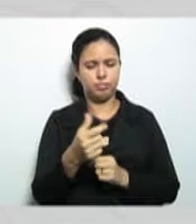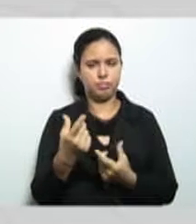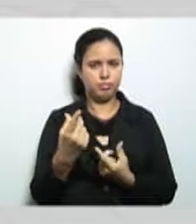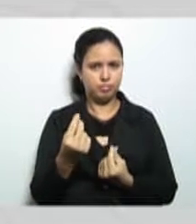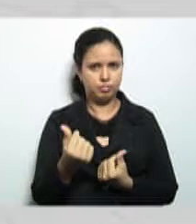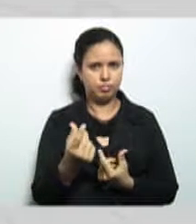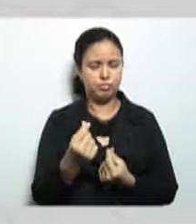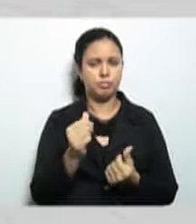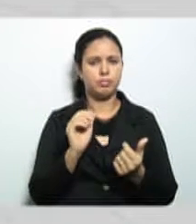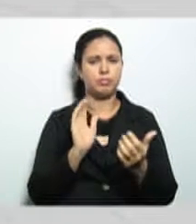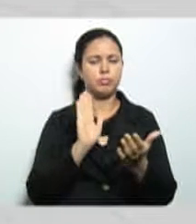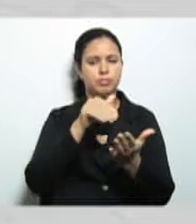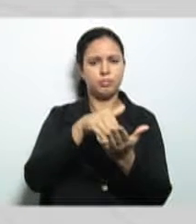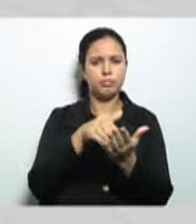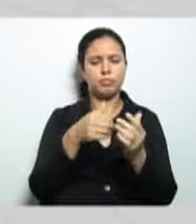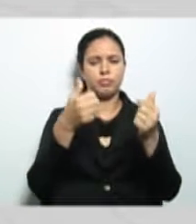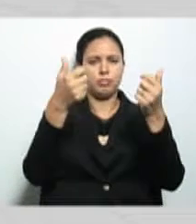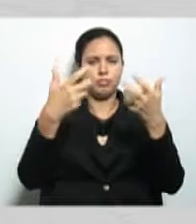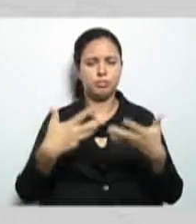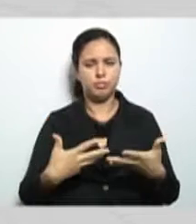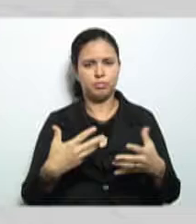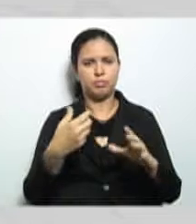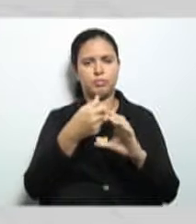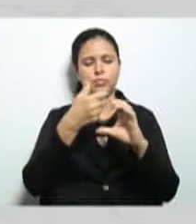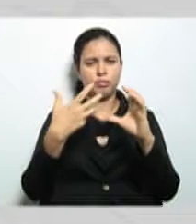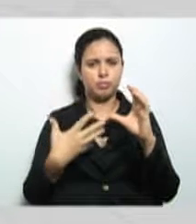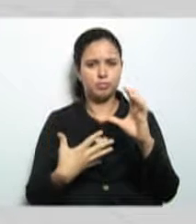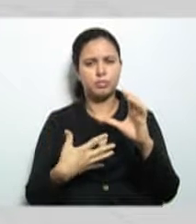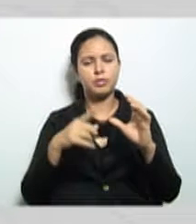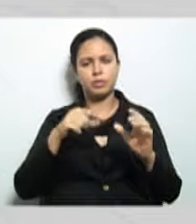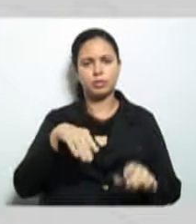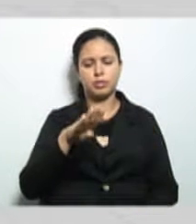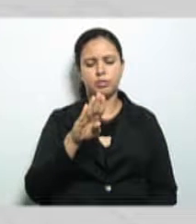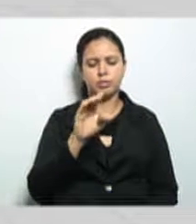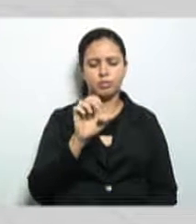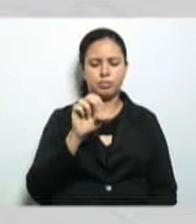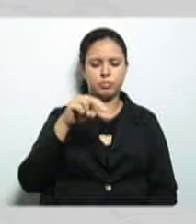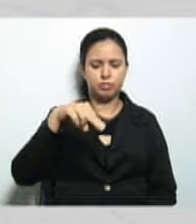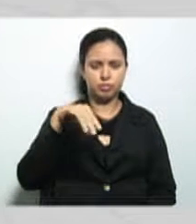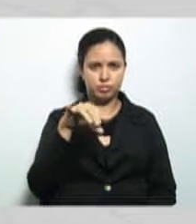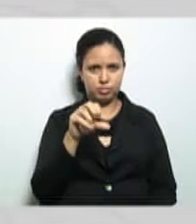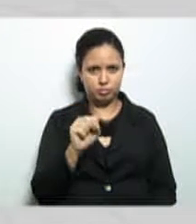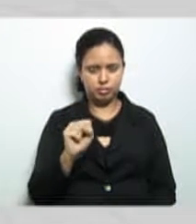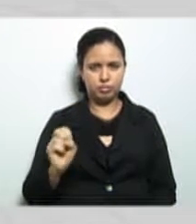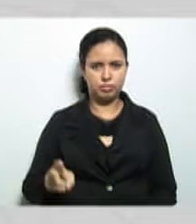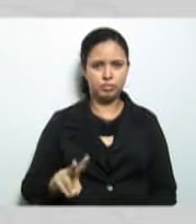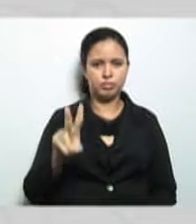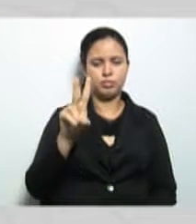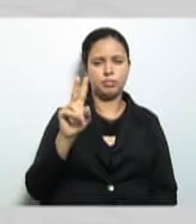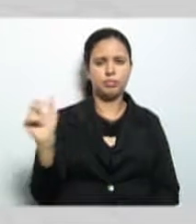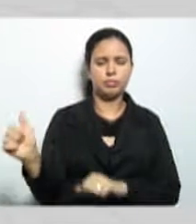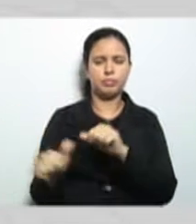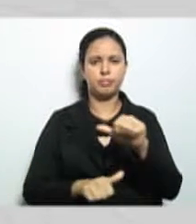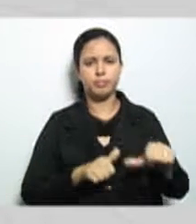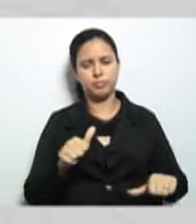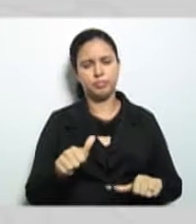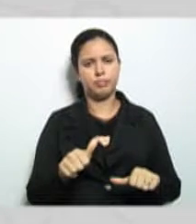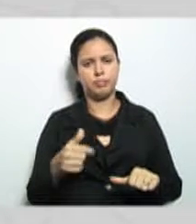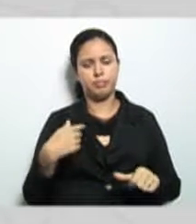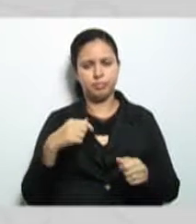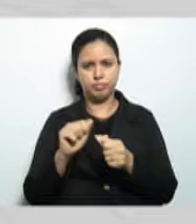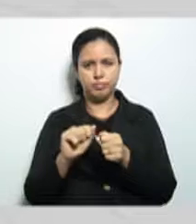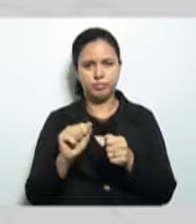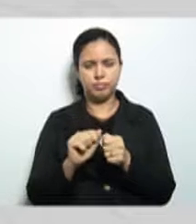vem essa última característica, que são os bens como valor de troca. Ou seja, eu produzo apenas